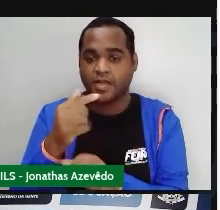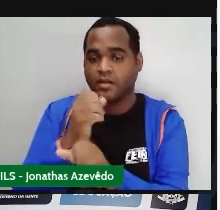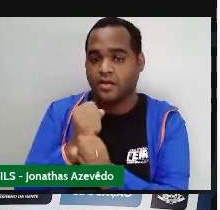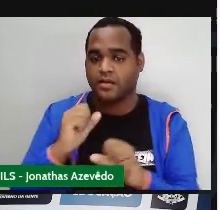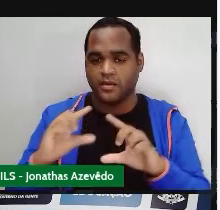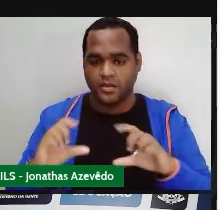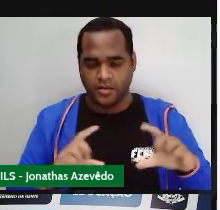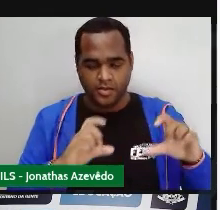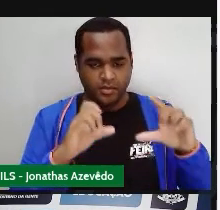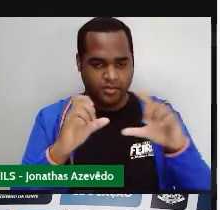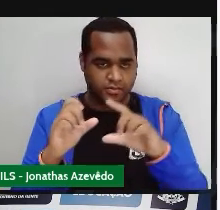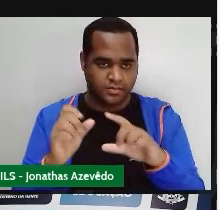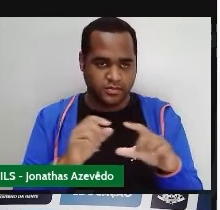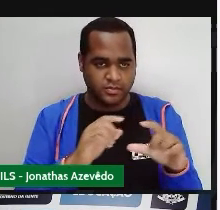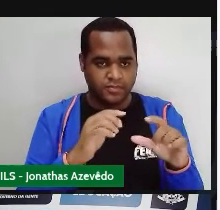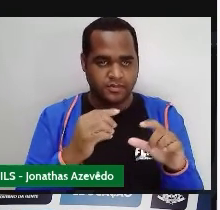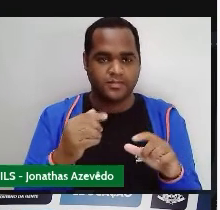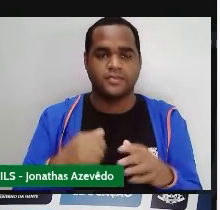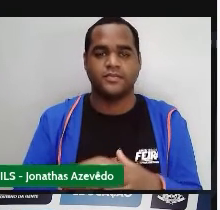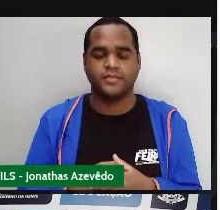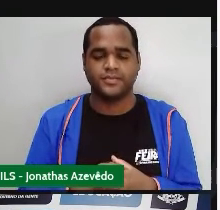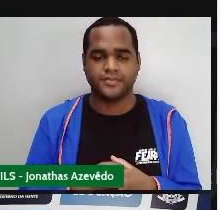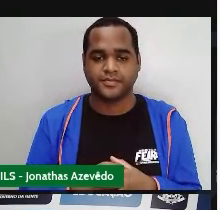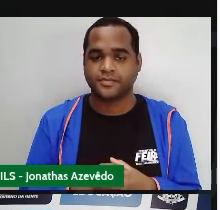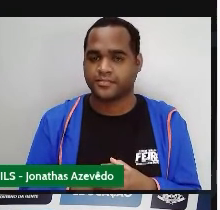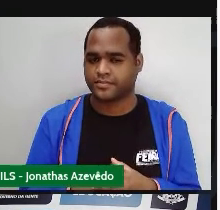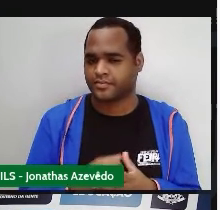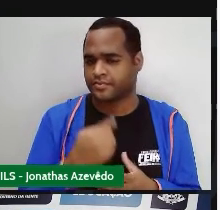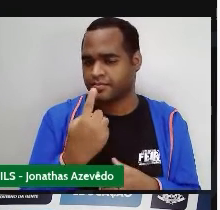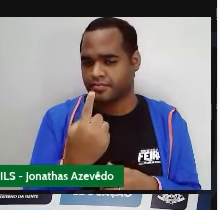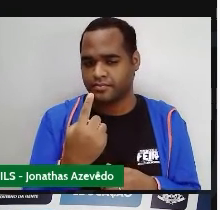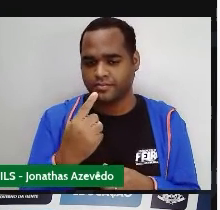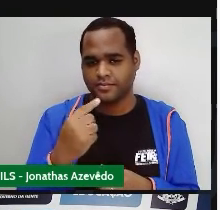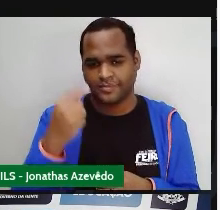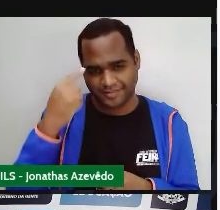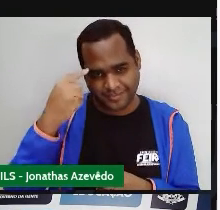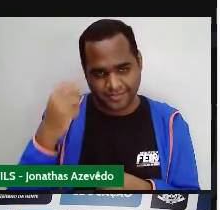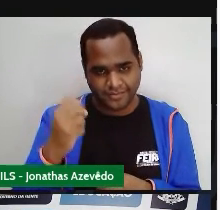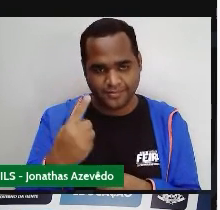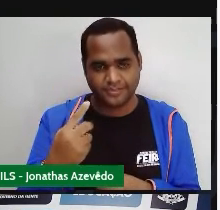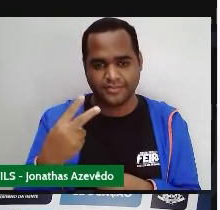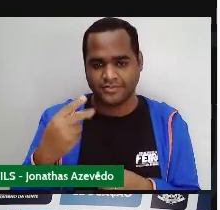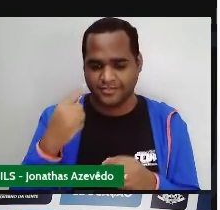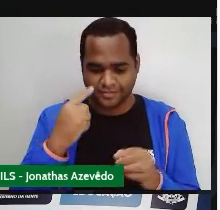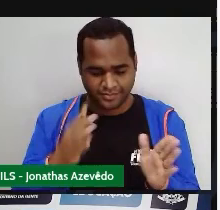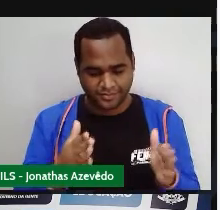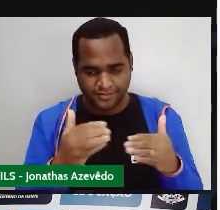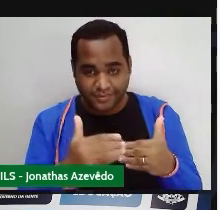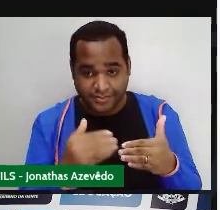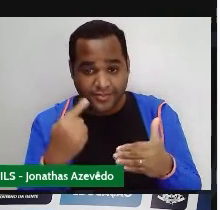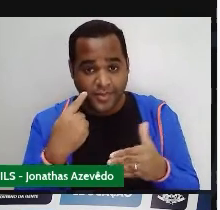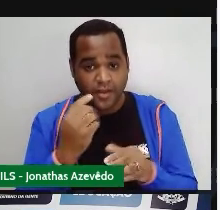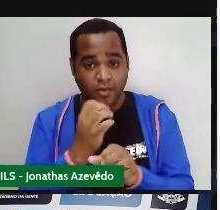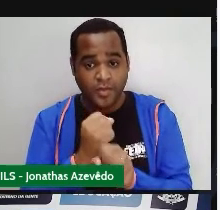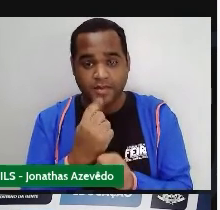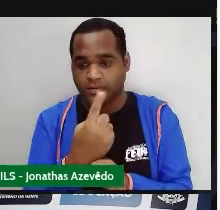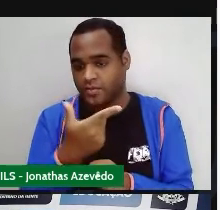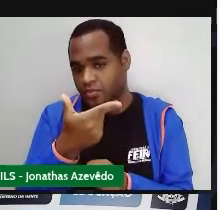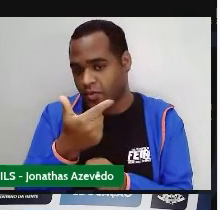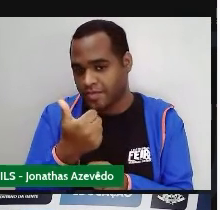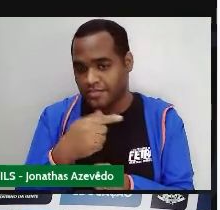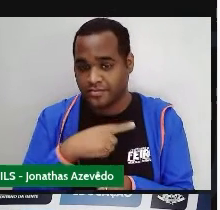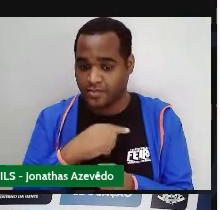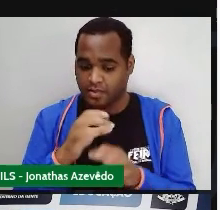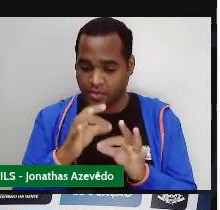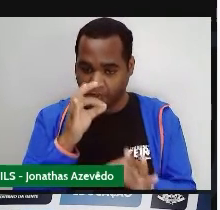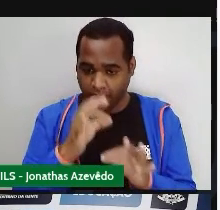tocar de seguras né então um a quantidade um cubo só e seis pirâmides um cubo faz com 12